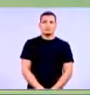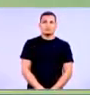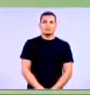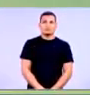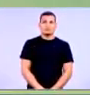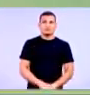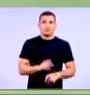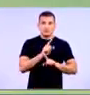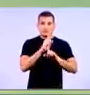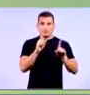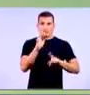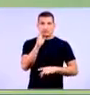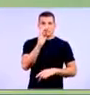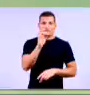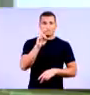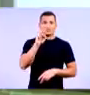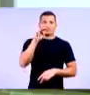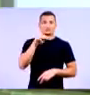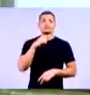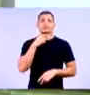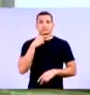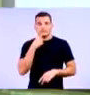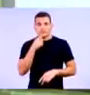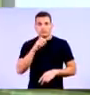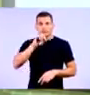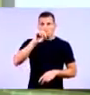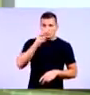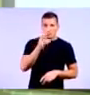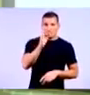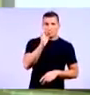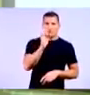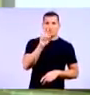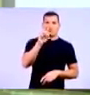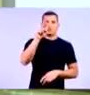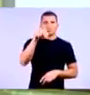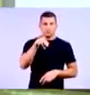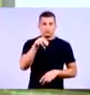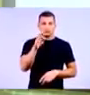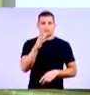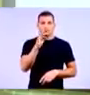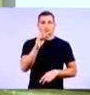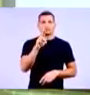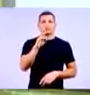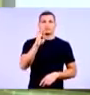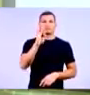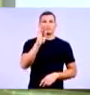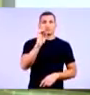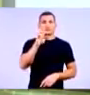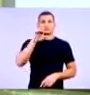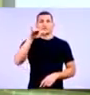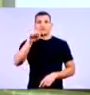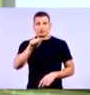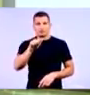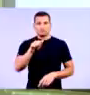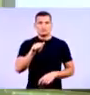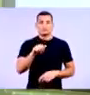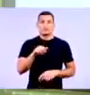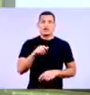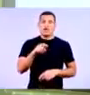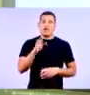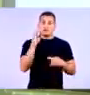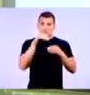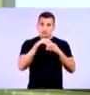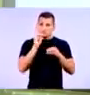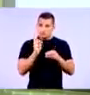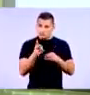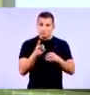no fórum de dúvidas ou no fórum de tutoria, é no fórum da atividade. Ele vai estar sempre dentro da disciplina, dentro de uma das